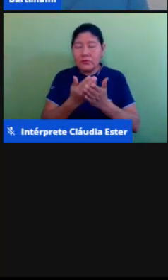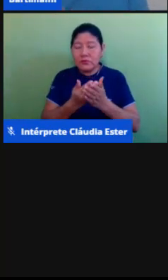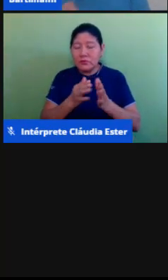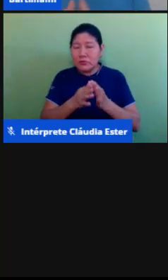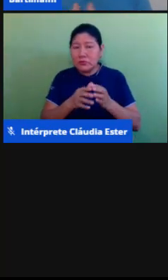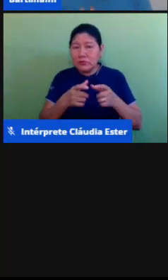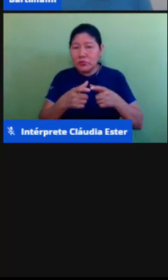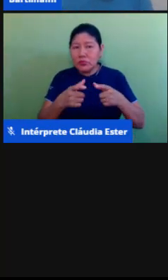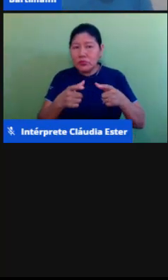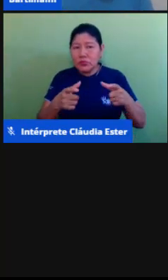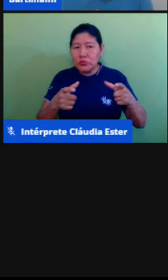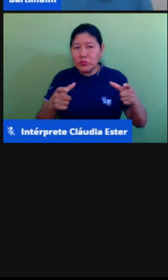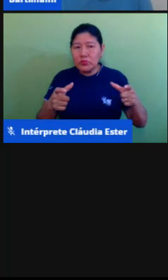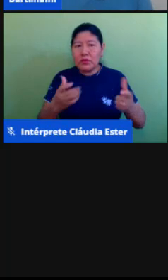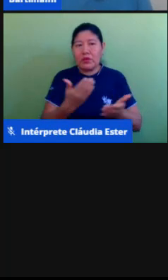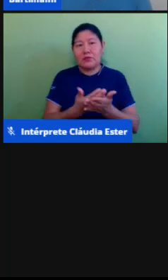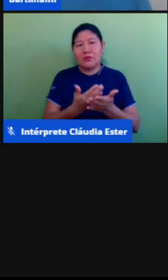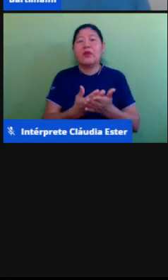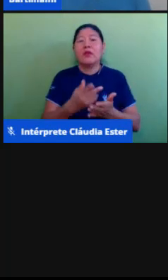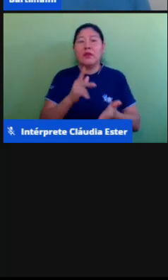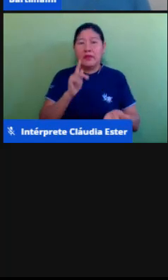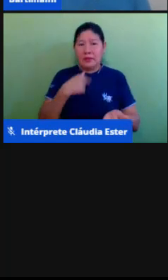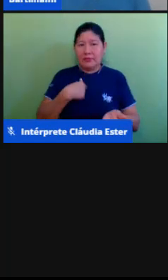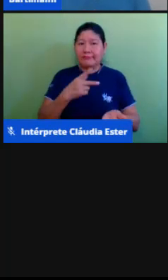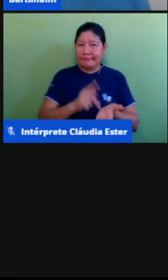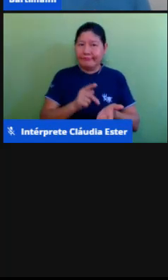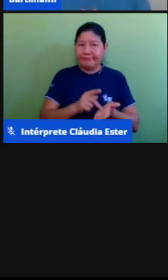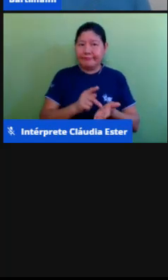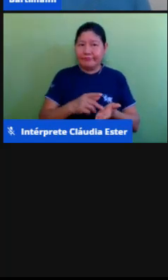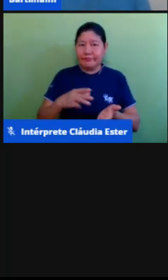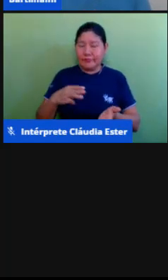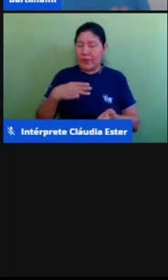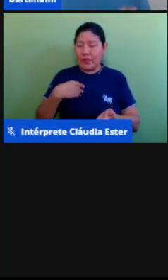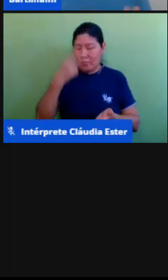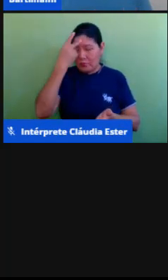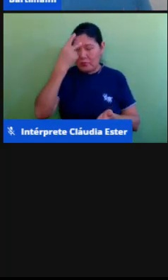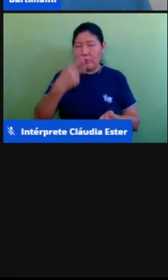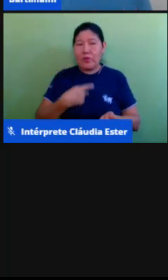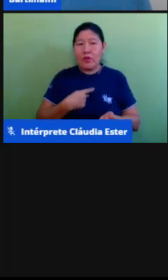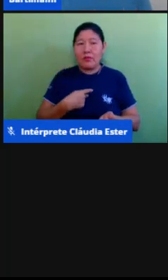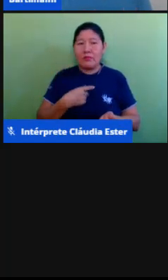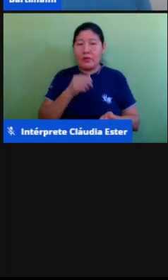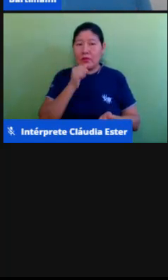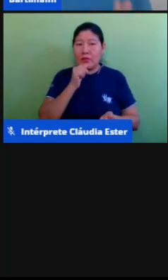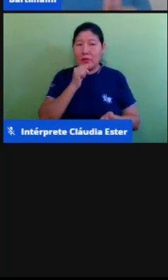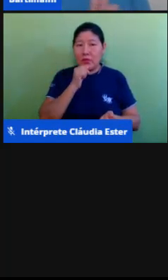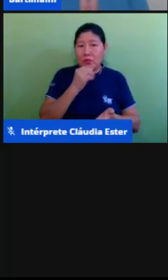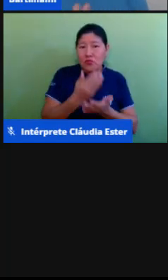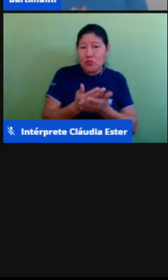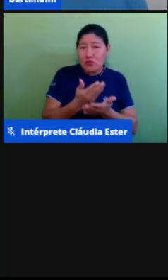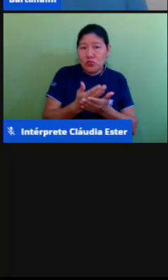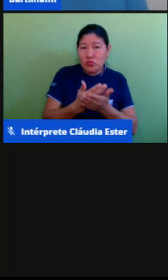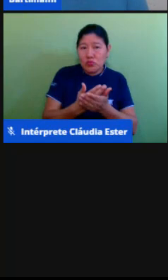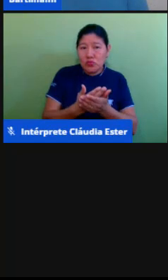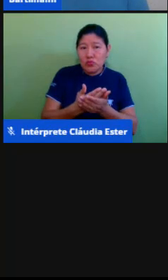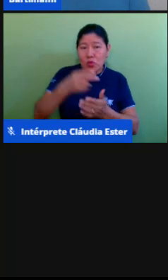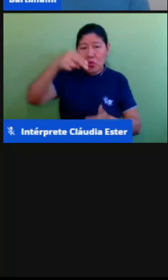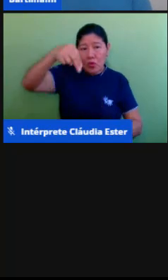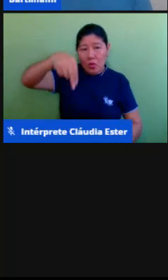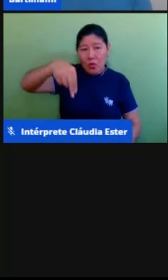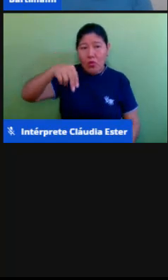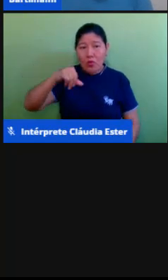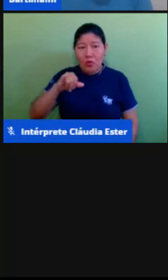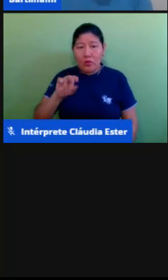pixel. Eu, particularmente, acredito que o trabalho com o nível 1, talvez até o